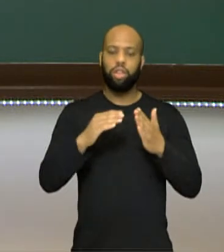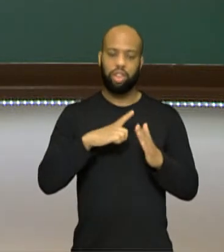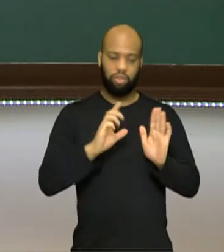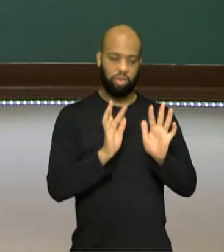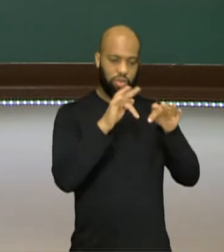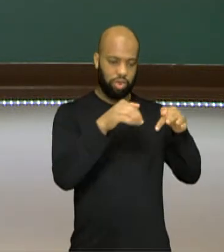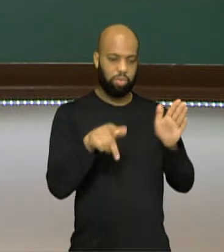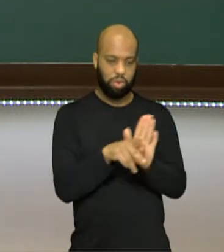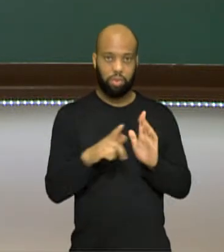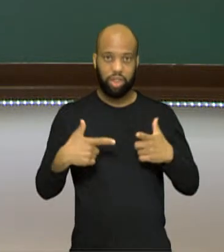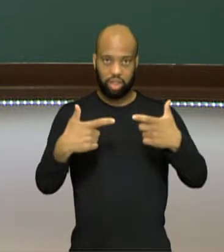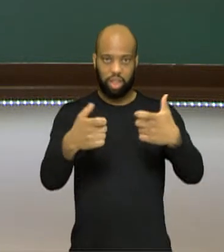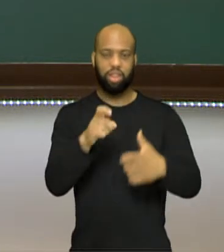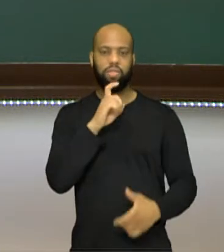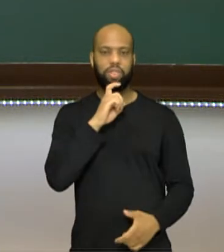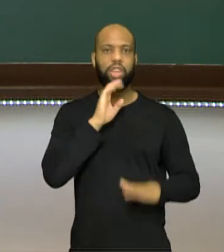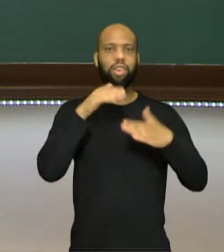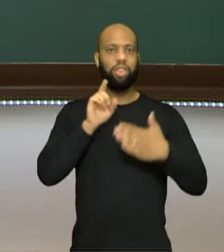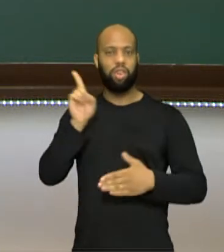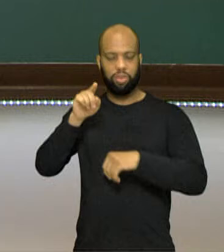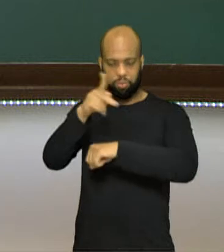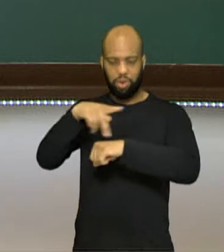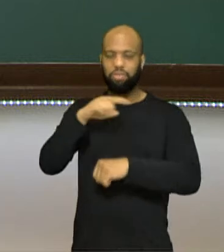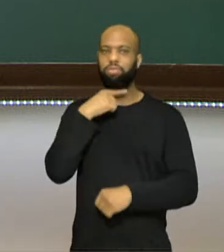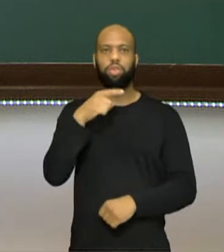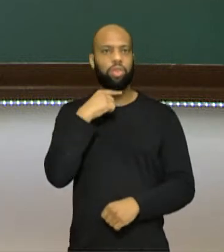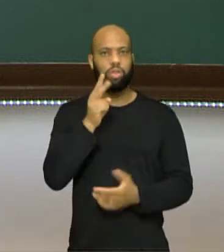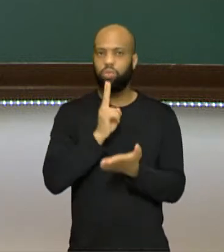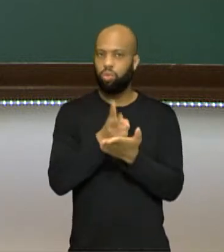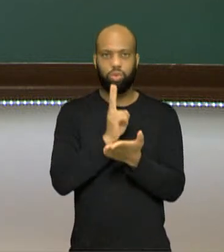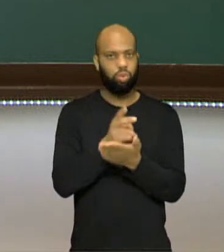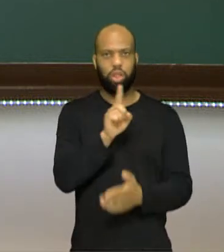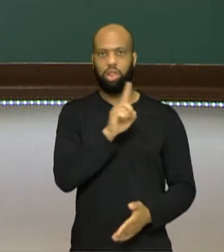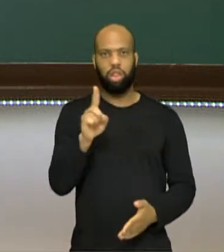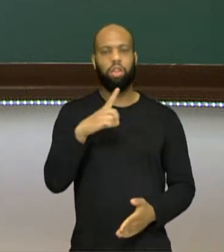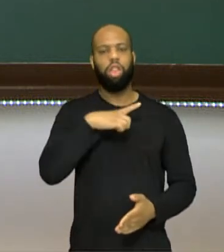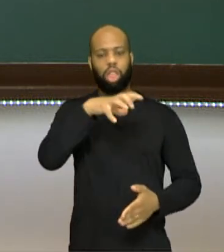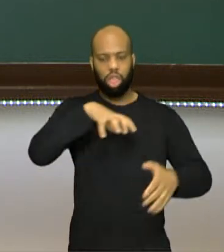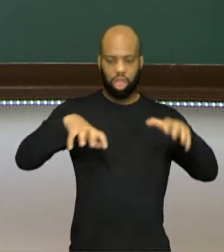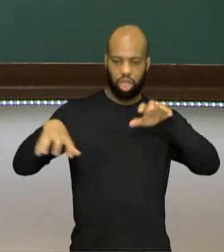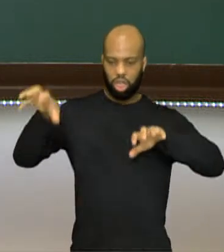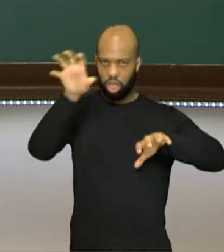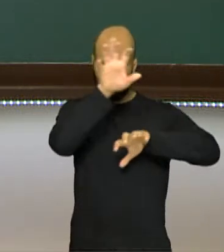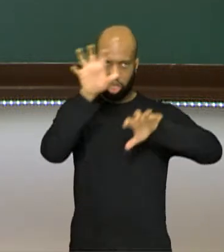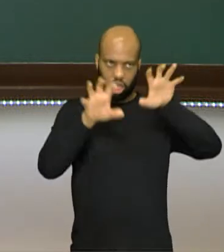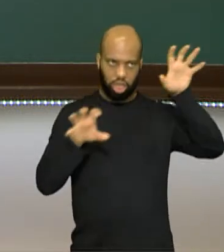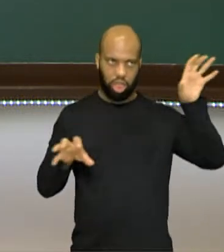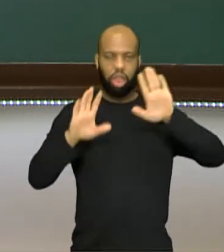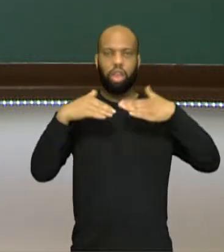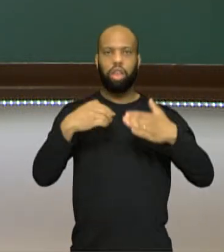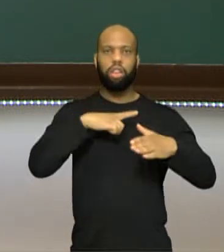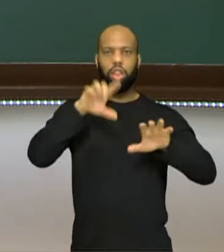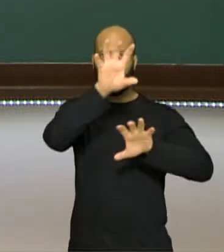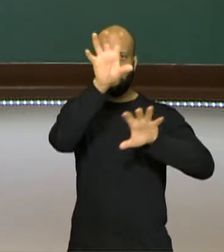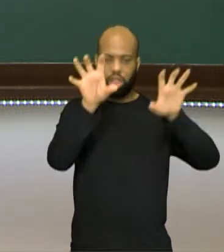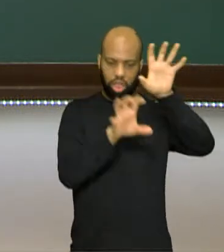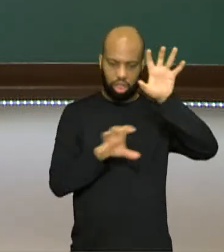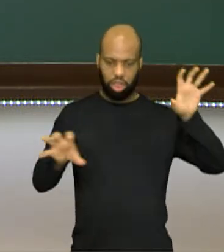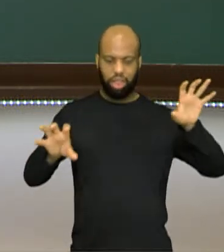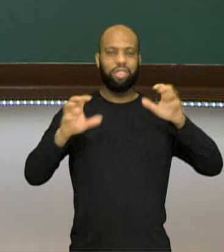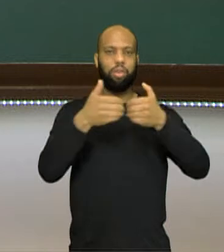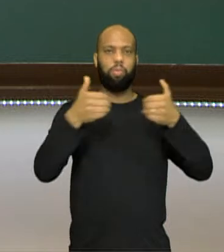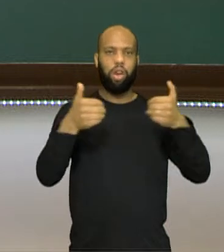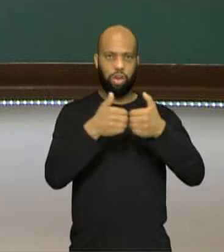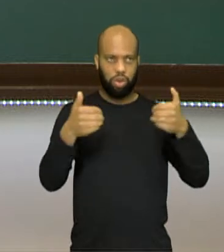da Guerra Fria, a Iugoslávia também não conseguiu se manter e se fragmentou. A fragmentação do antigo